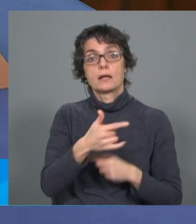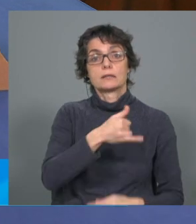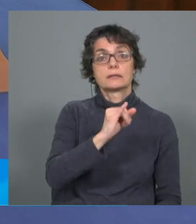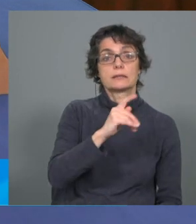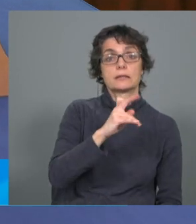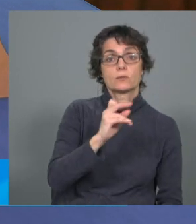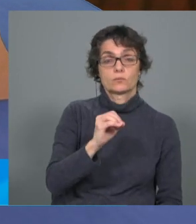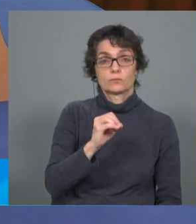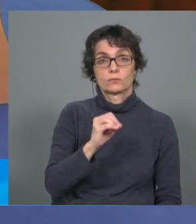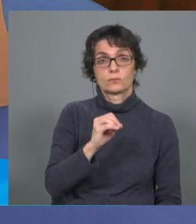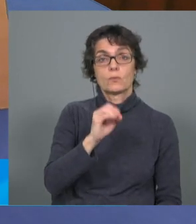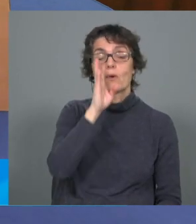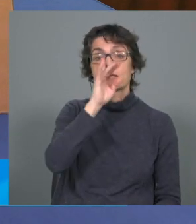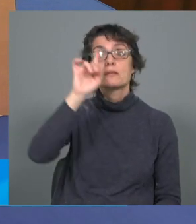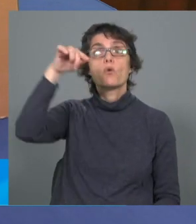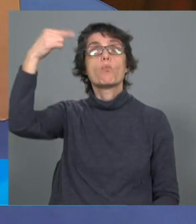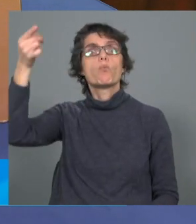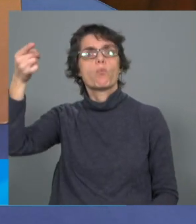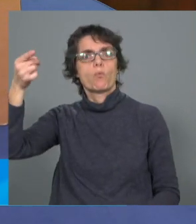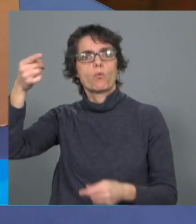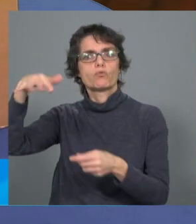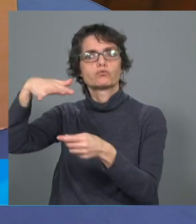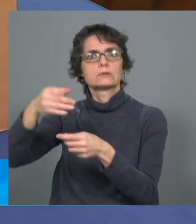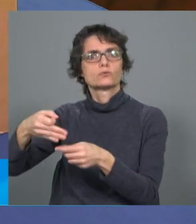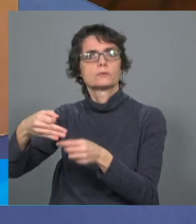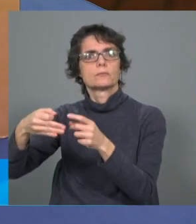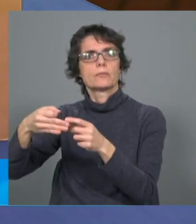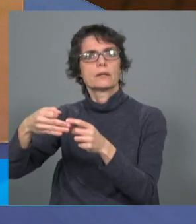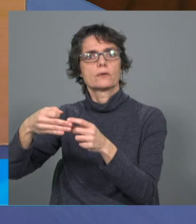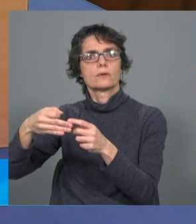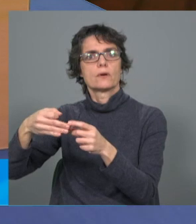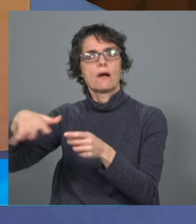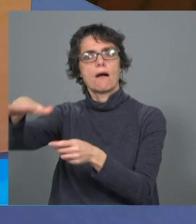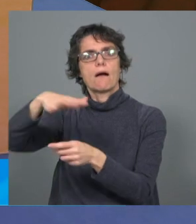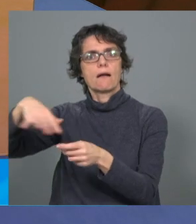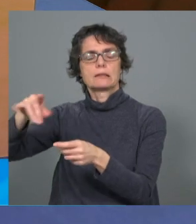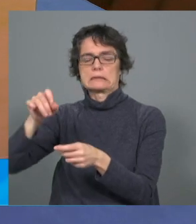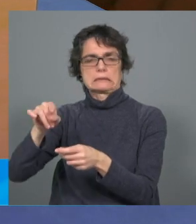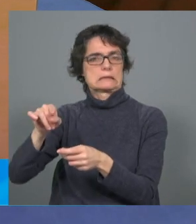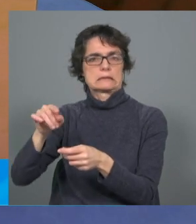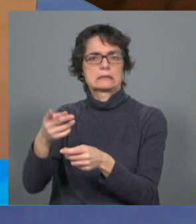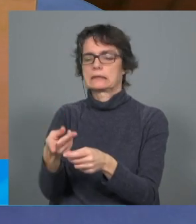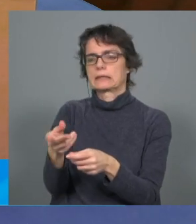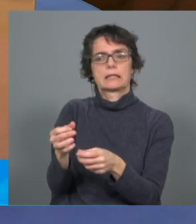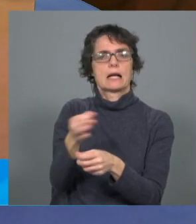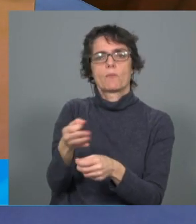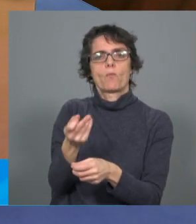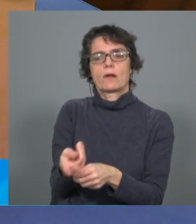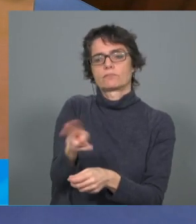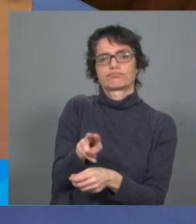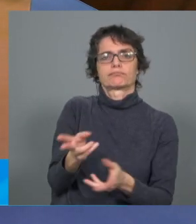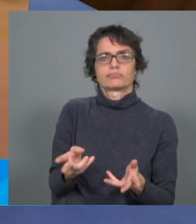Portanto, se viesse de outras partes do Império com outras moedas, tinha mesmo que trocar moeda. Portanto,